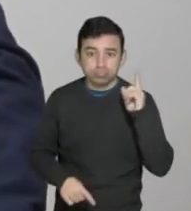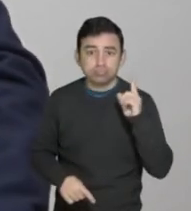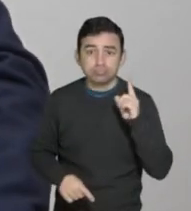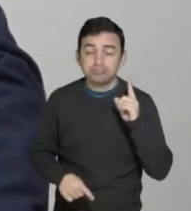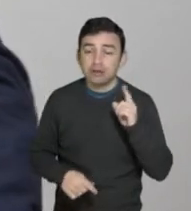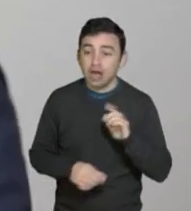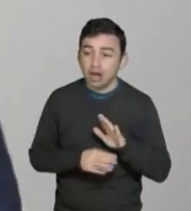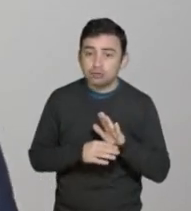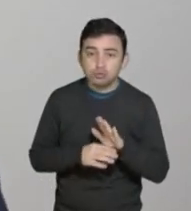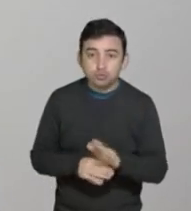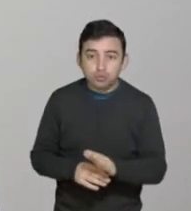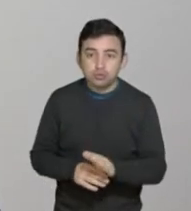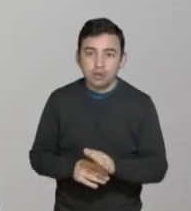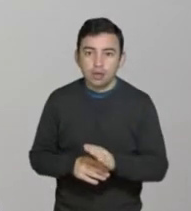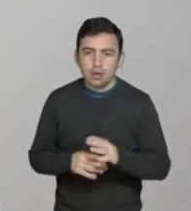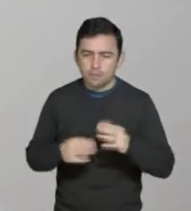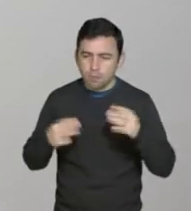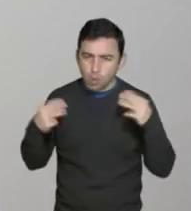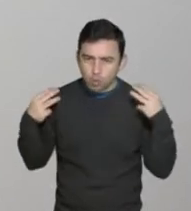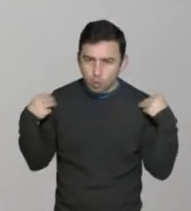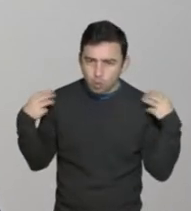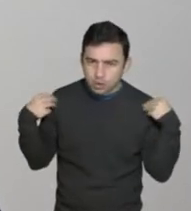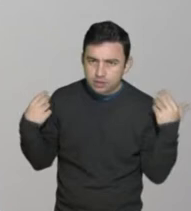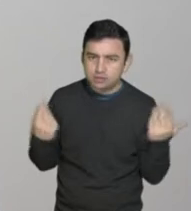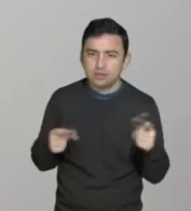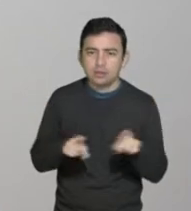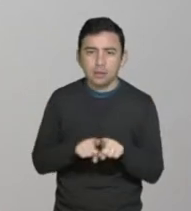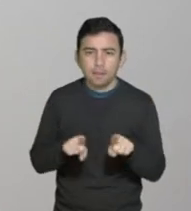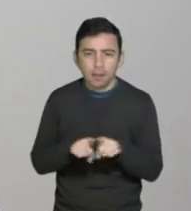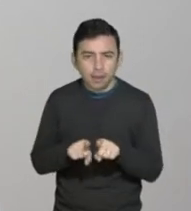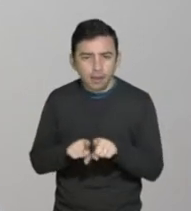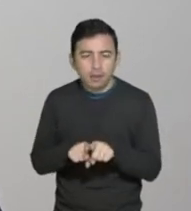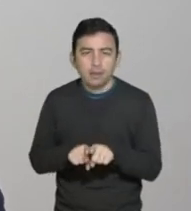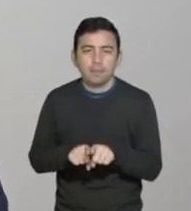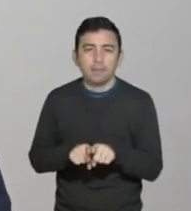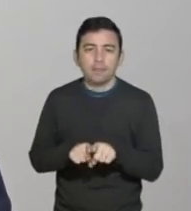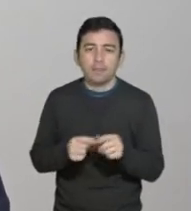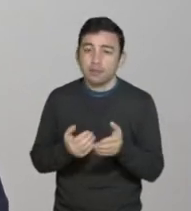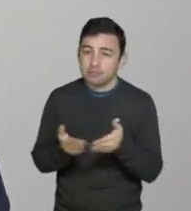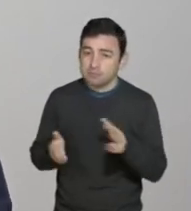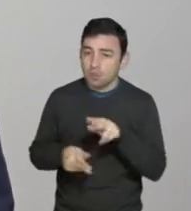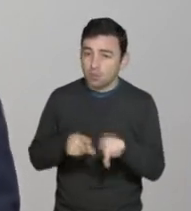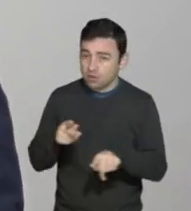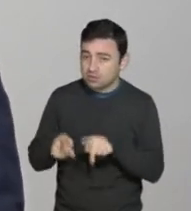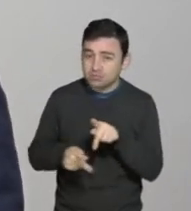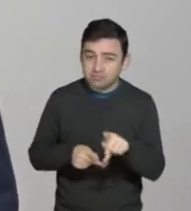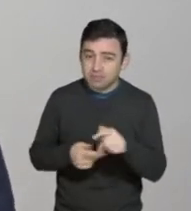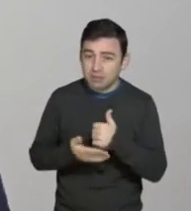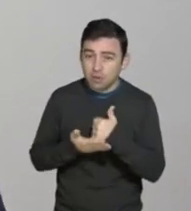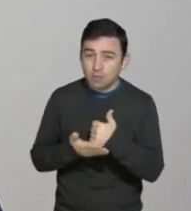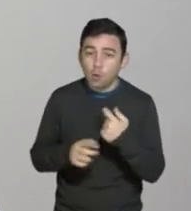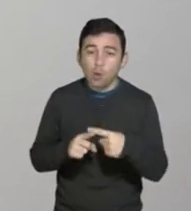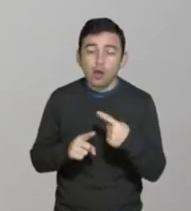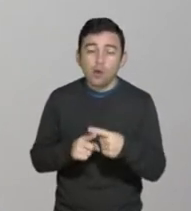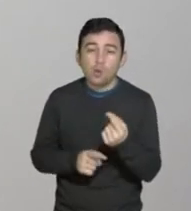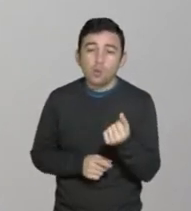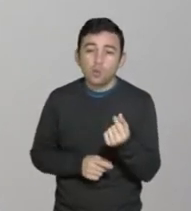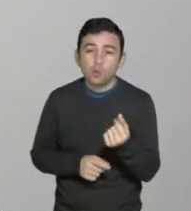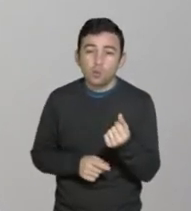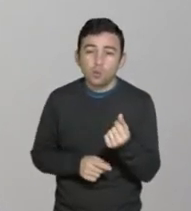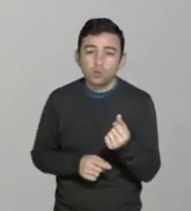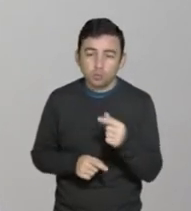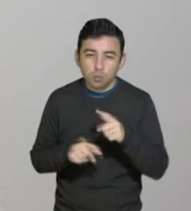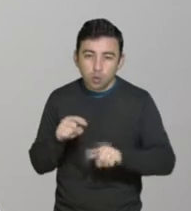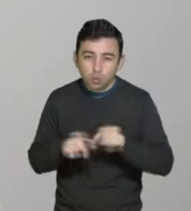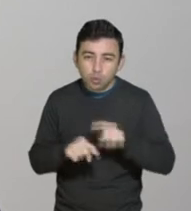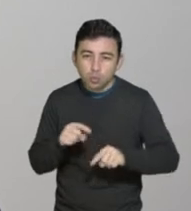os motoristas, não só para aqueles que fazem o frete, mas também para a população, porque o custo dos produtos